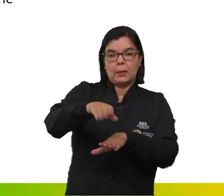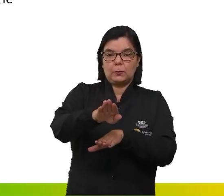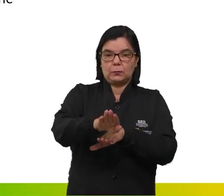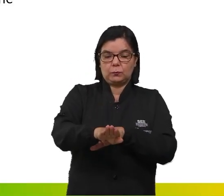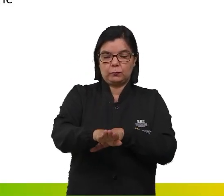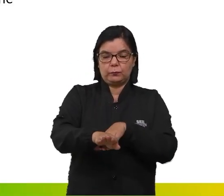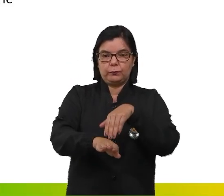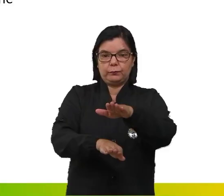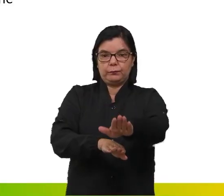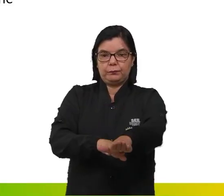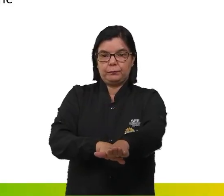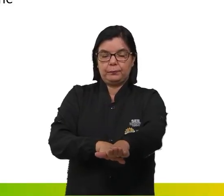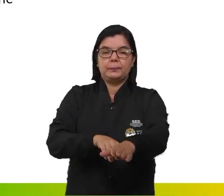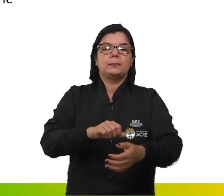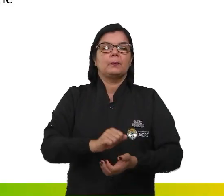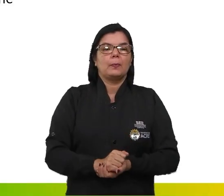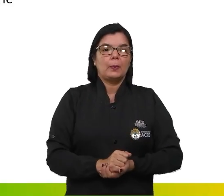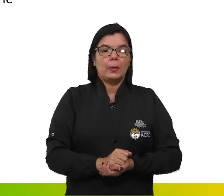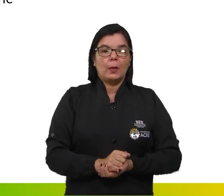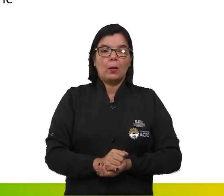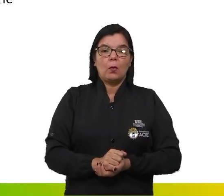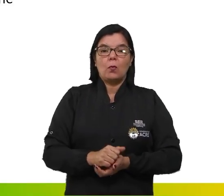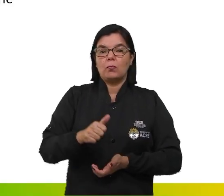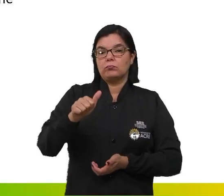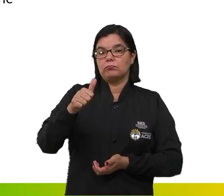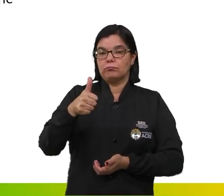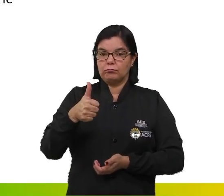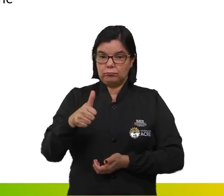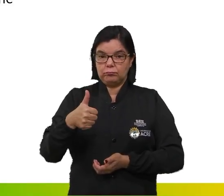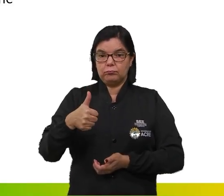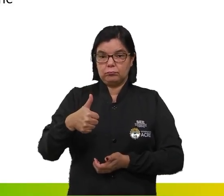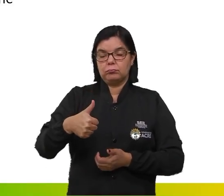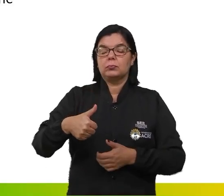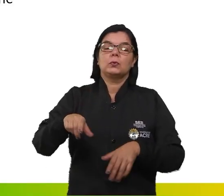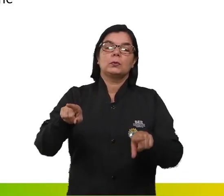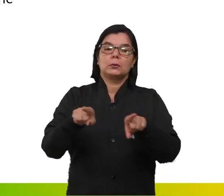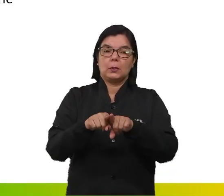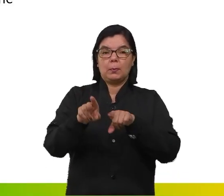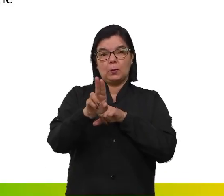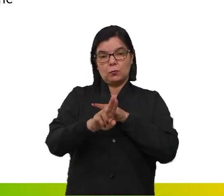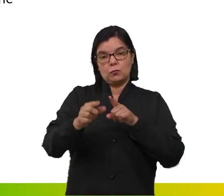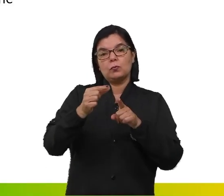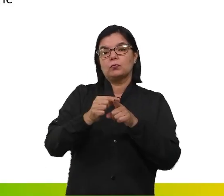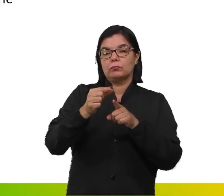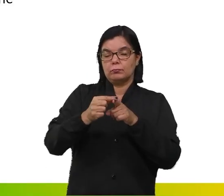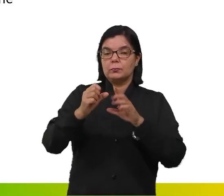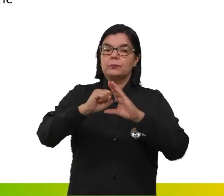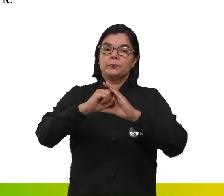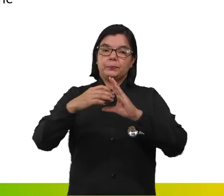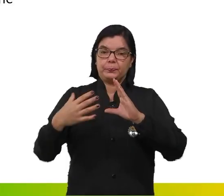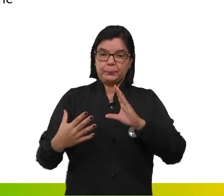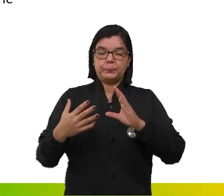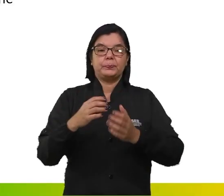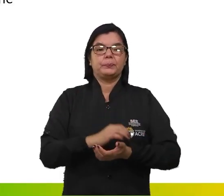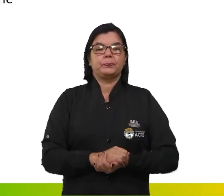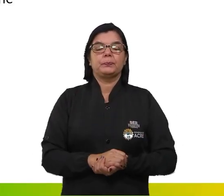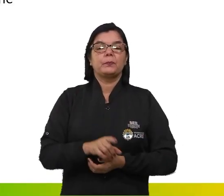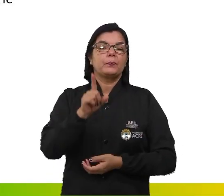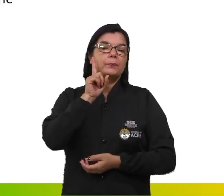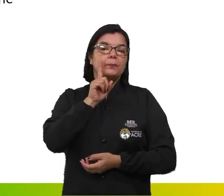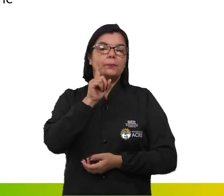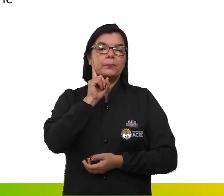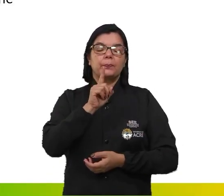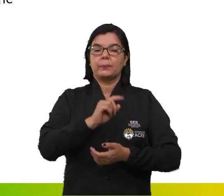lá. Polegadas também é uma unidade de medida bastante característica para eles, os